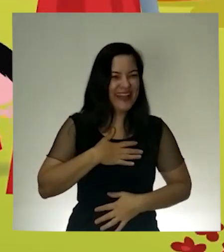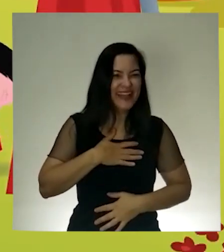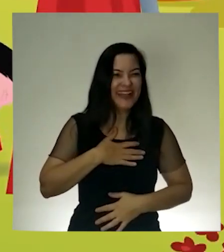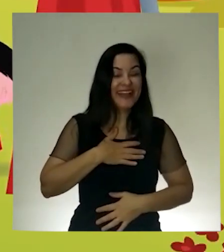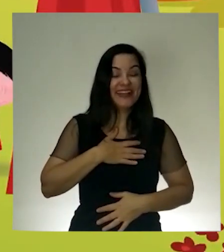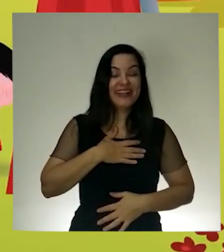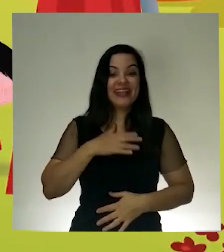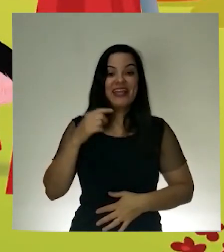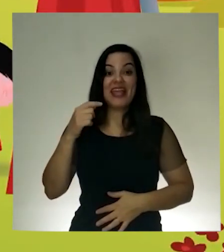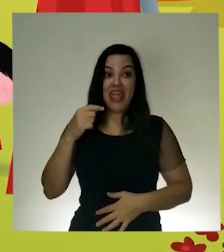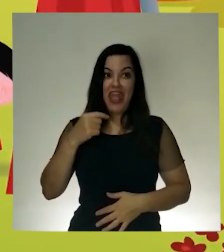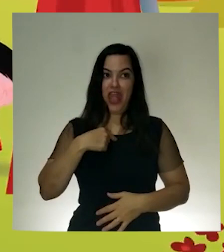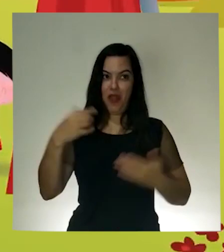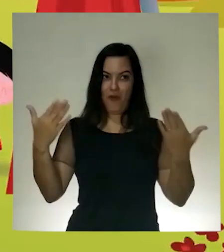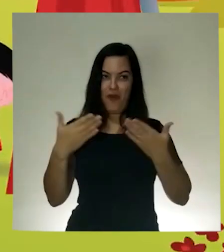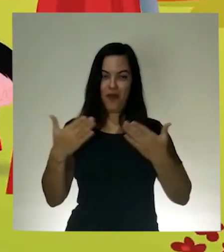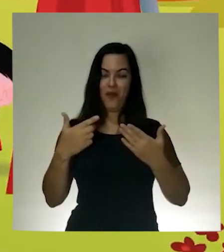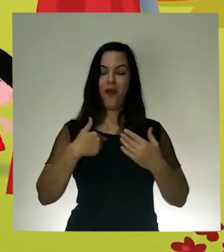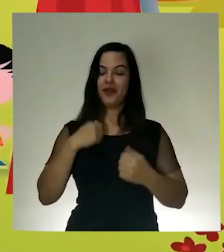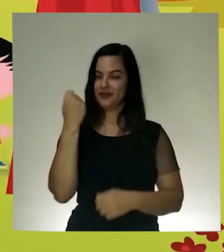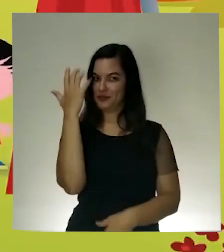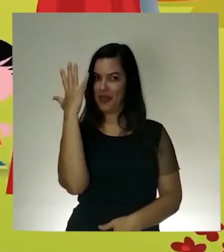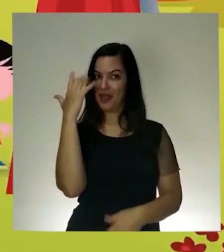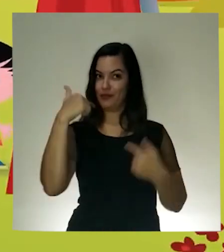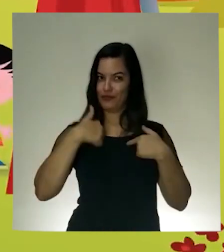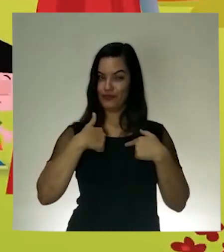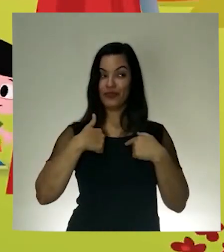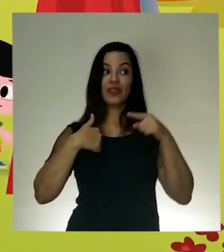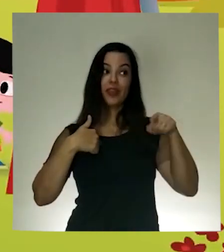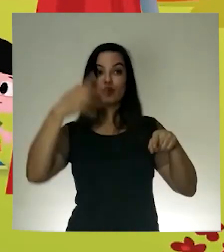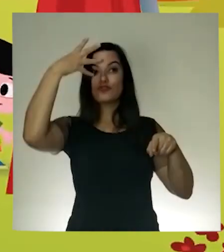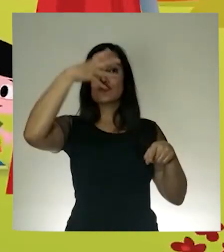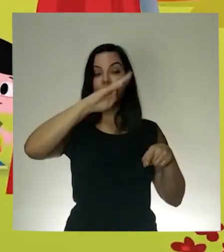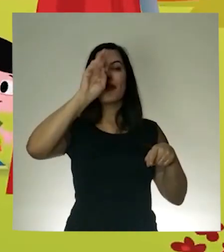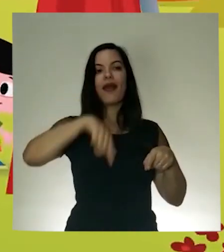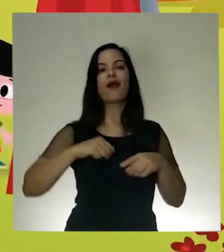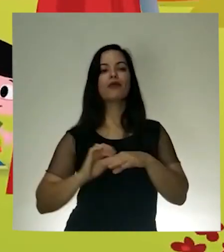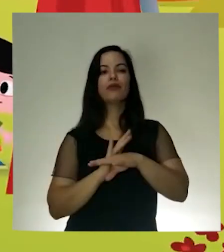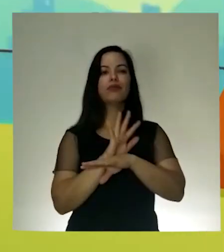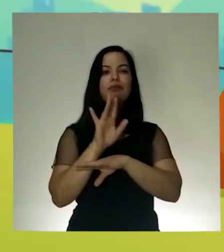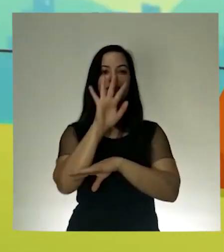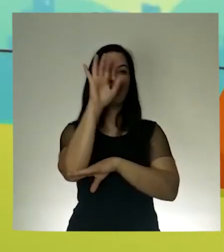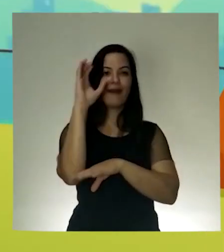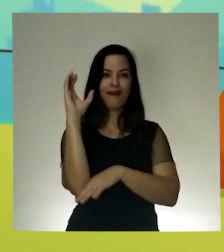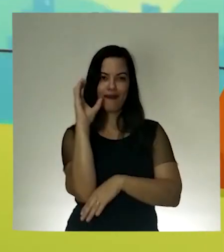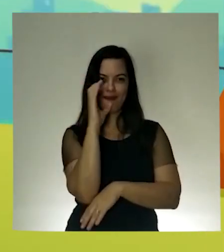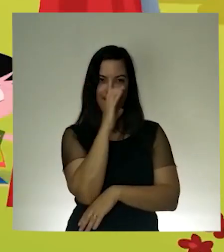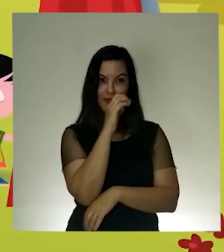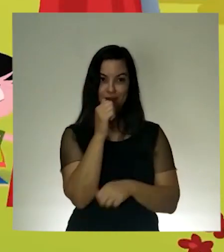Eu sou o espelho. E o Júpiter é o vapor quentinho.